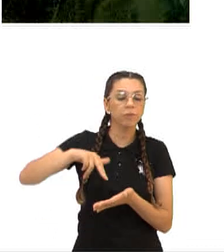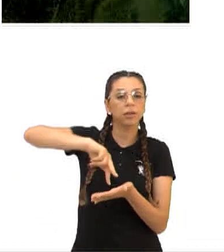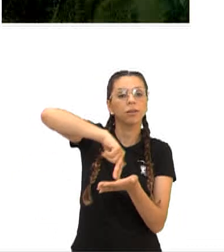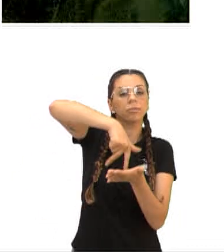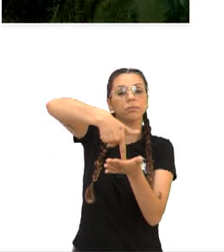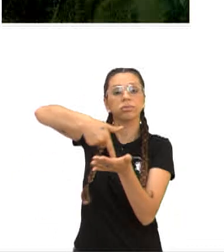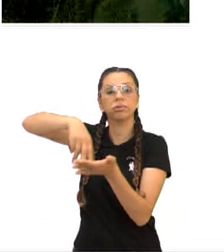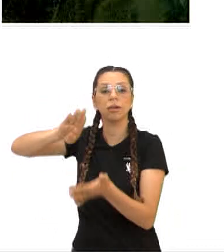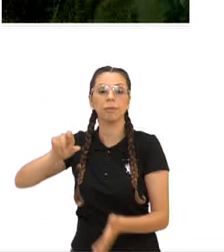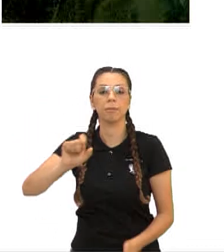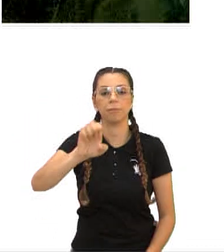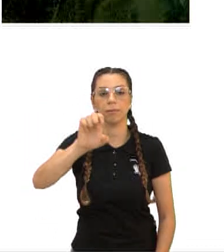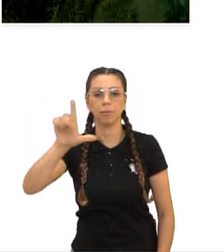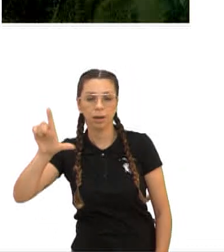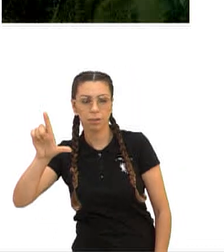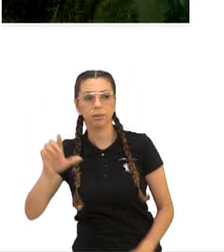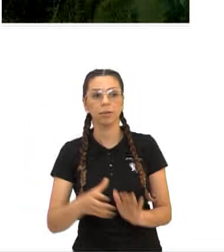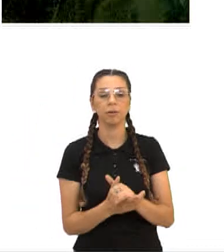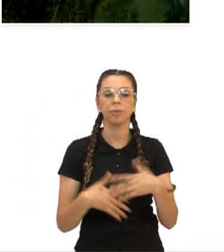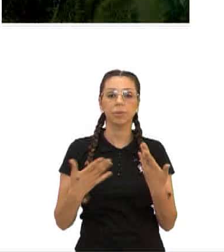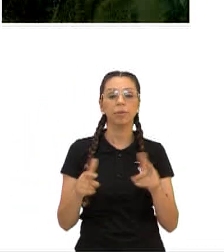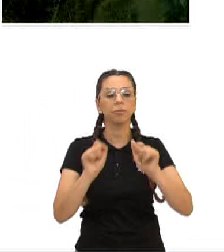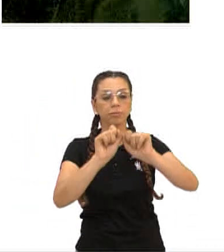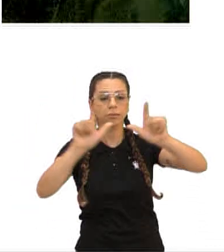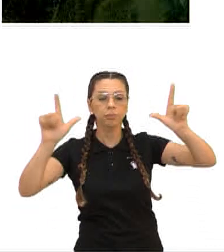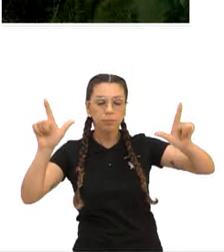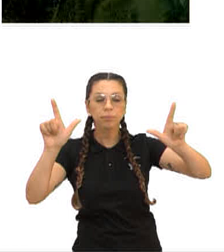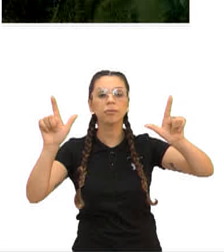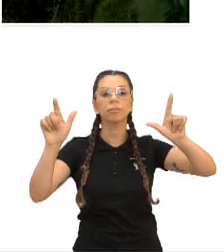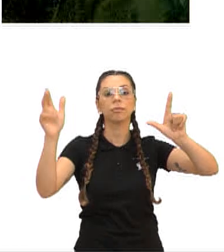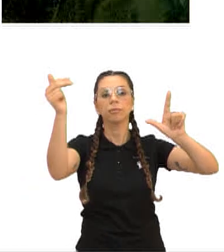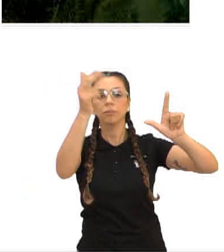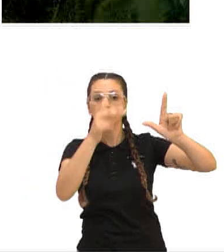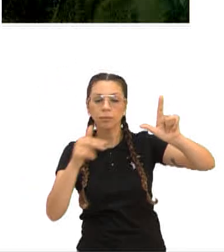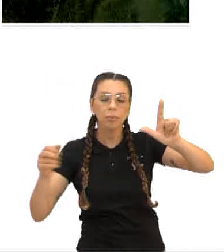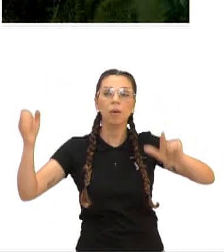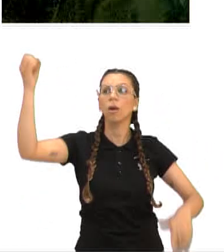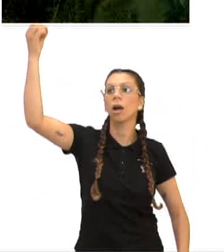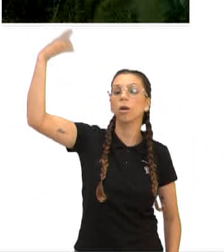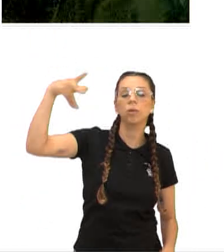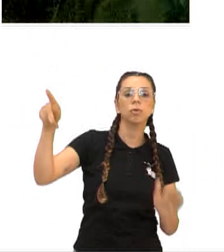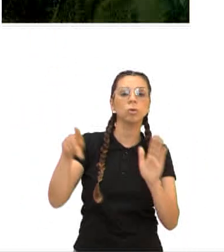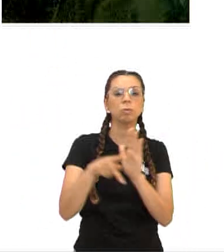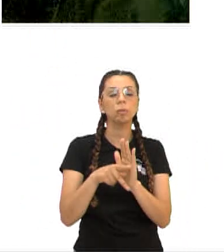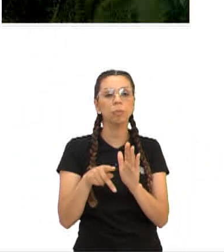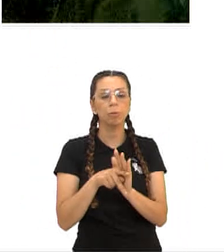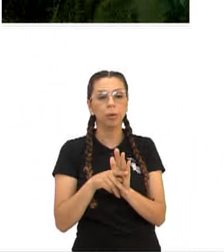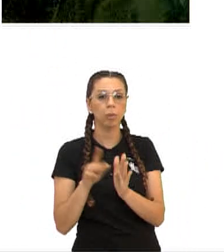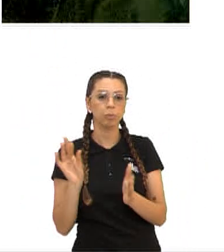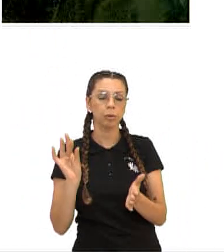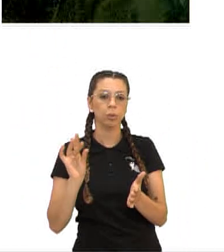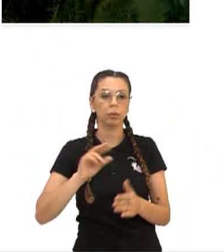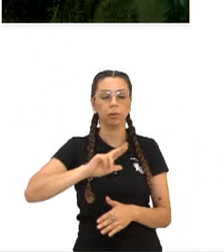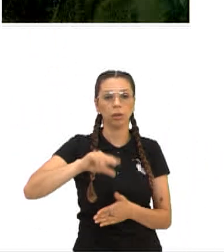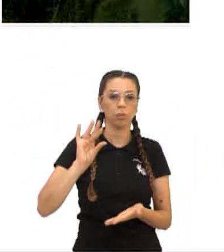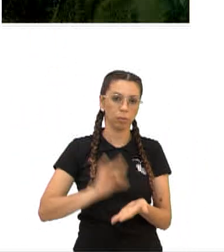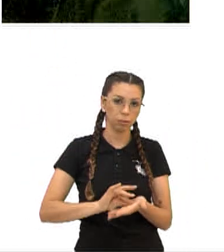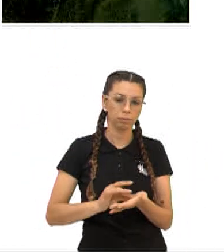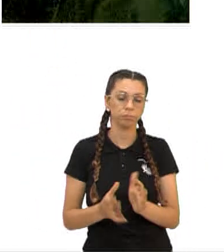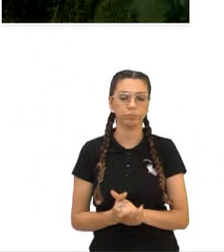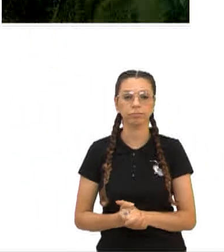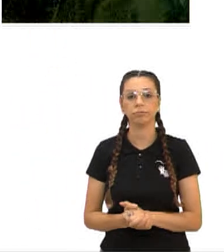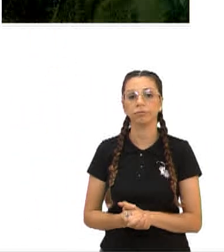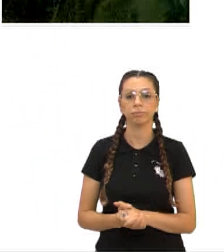em cenas ao ar livre. Seus quadros são interiores à luz artificial. Queria flagrar um instante da vida das